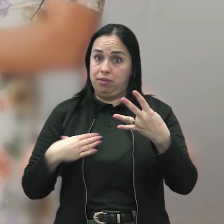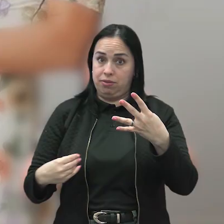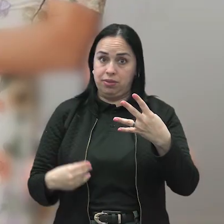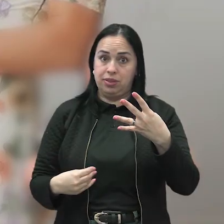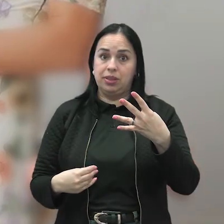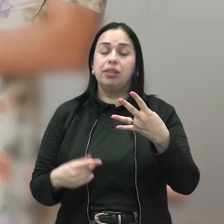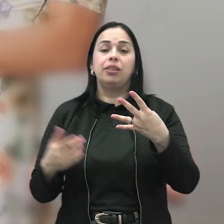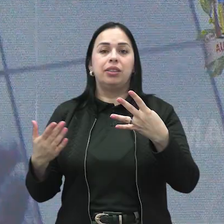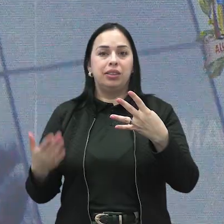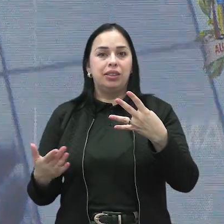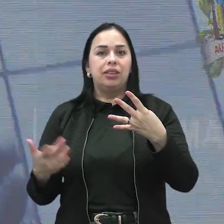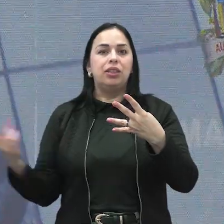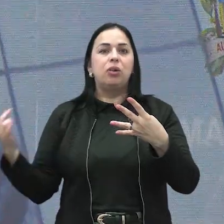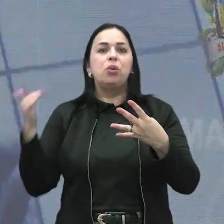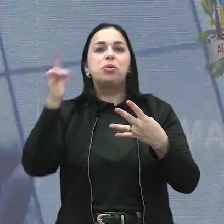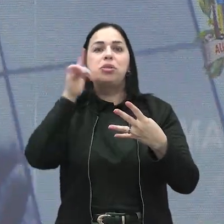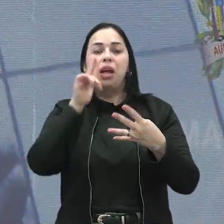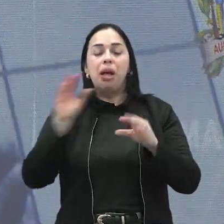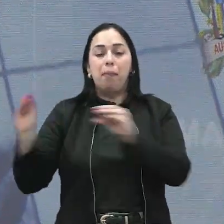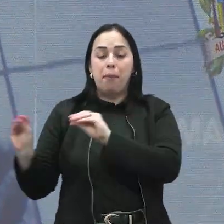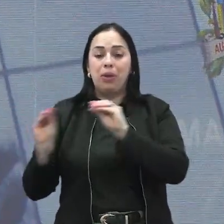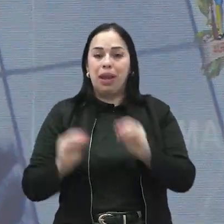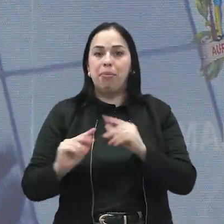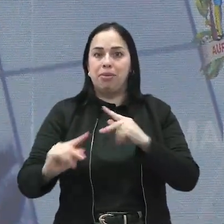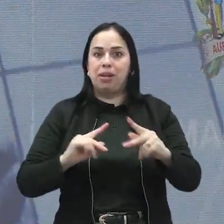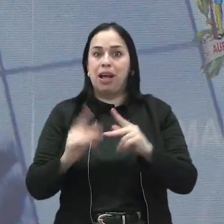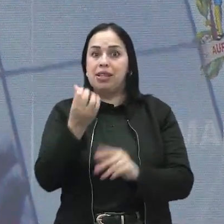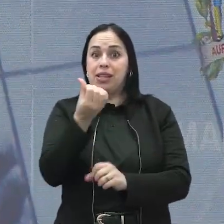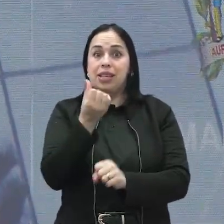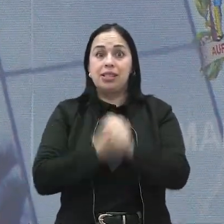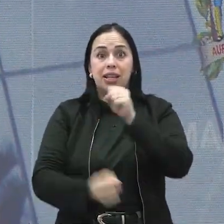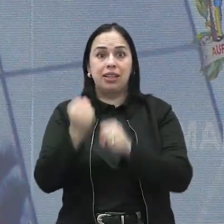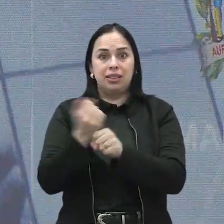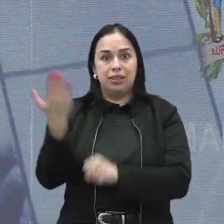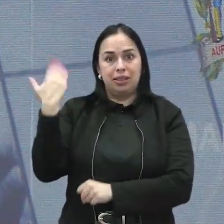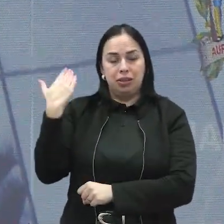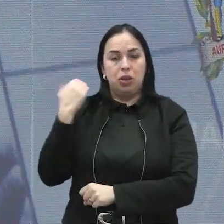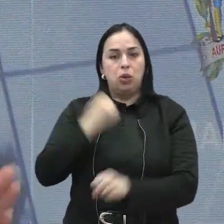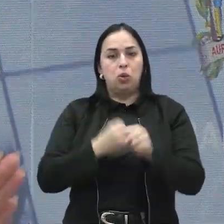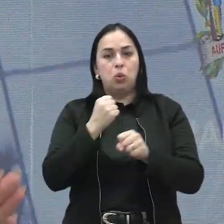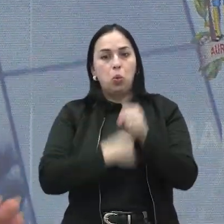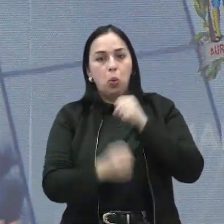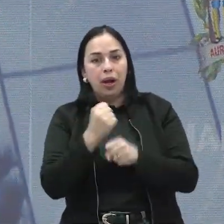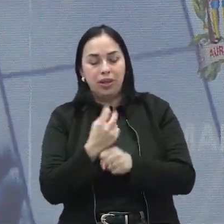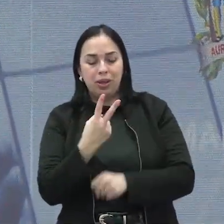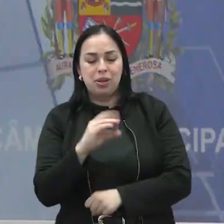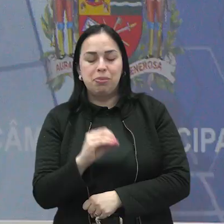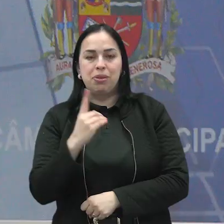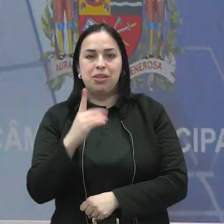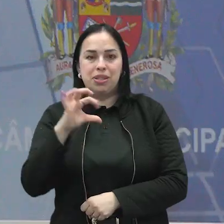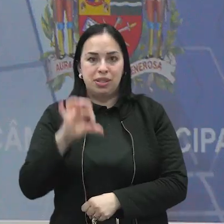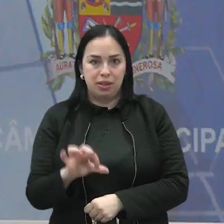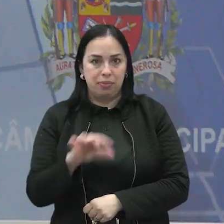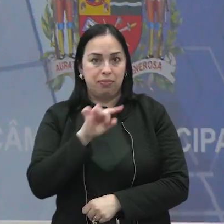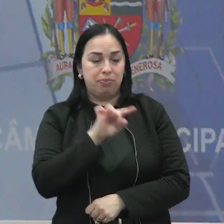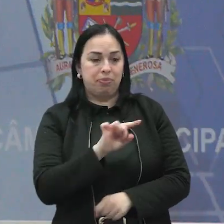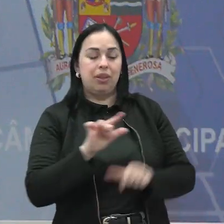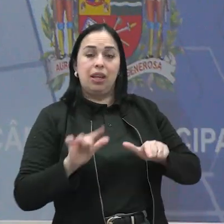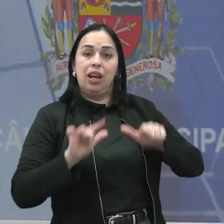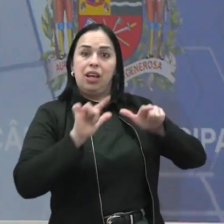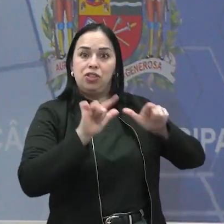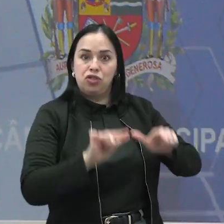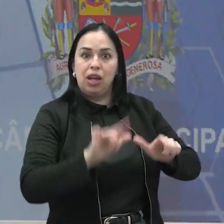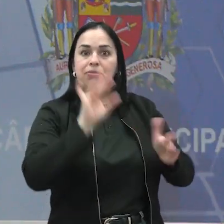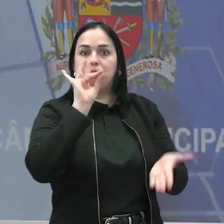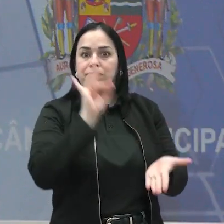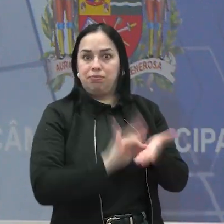filhos. Juntos, chegaram a São José dos Campos há 6 anos, ainda em 2019. Depois do marido receber